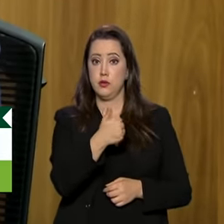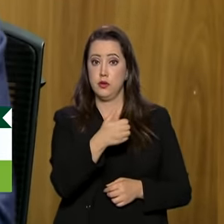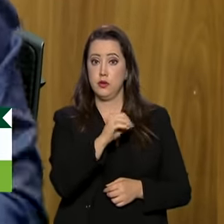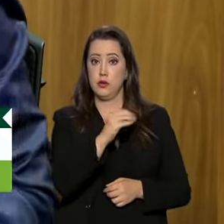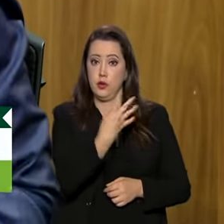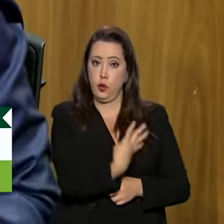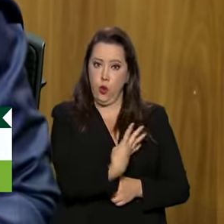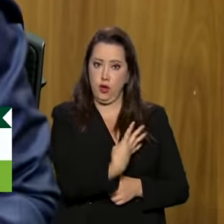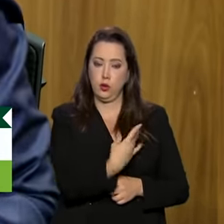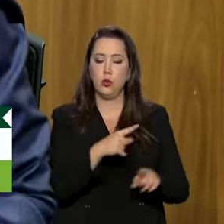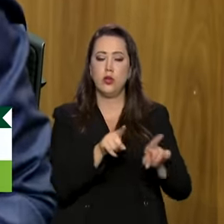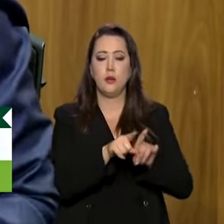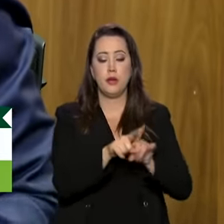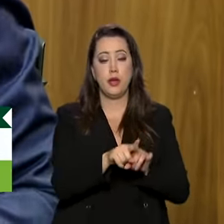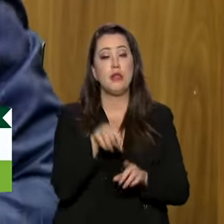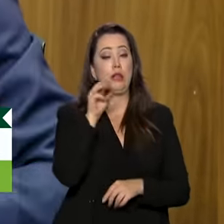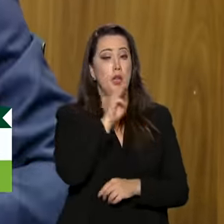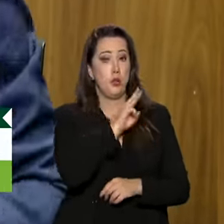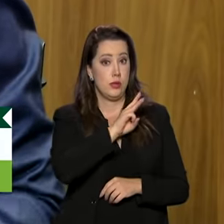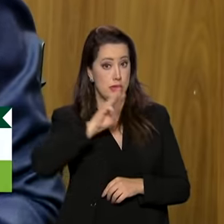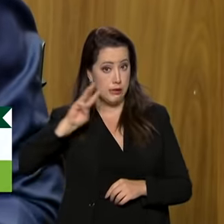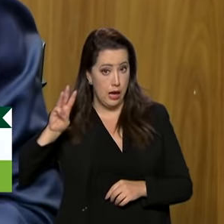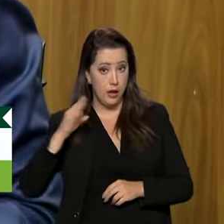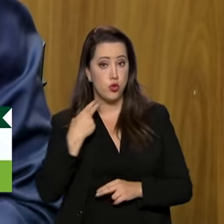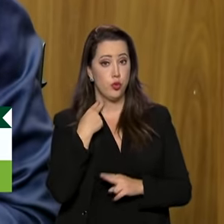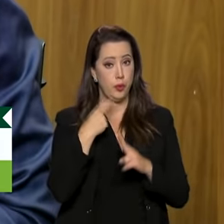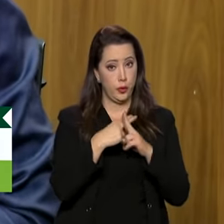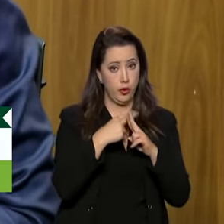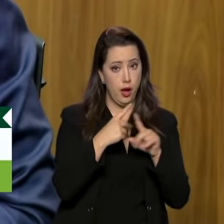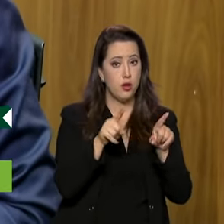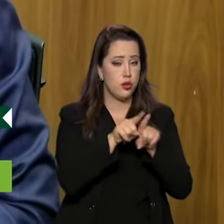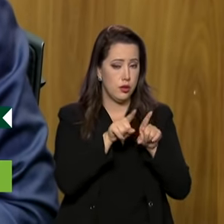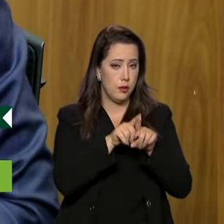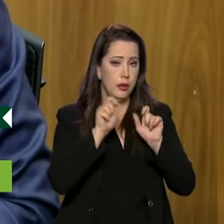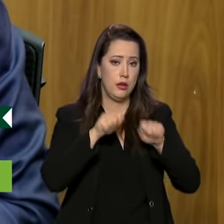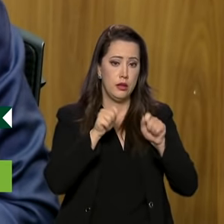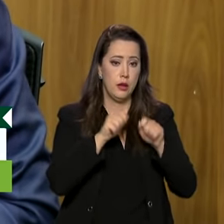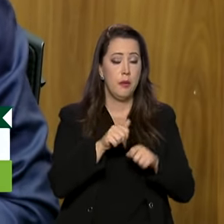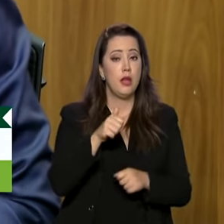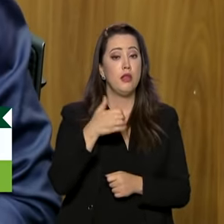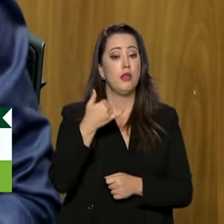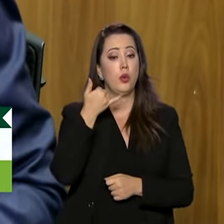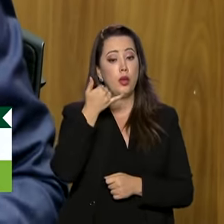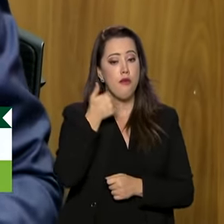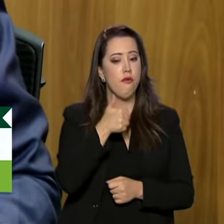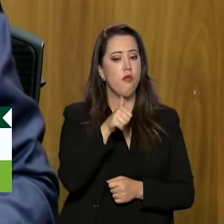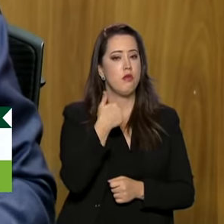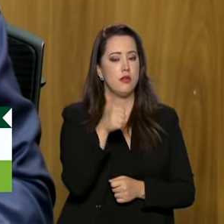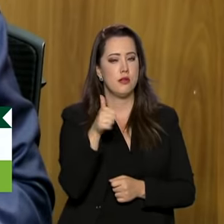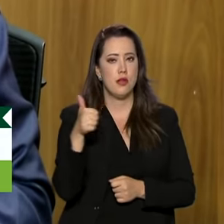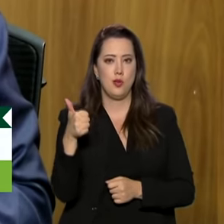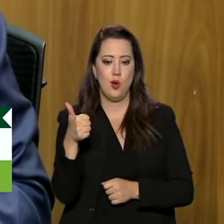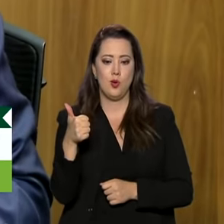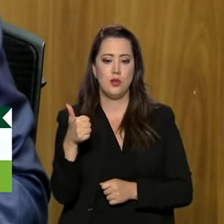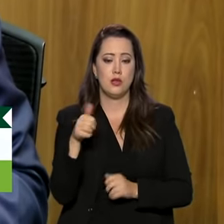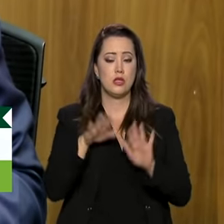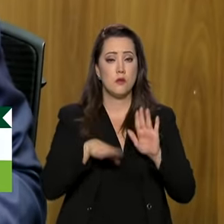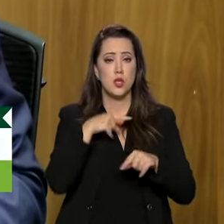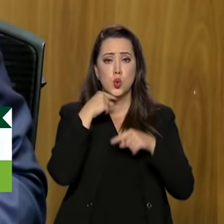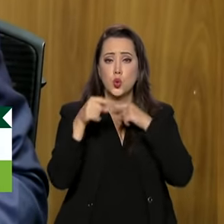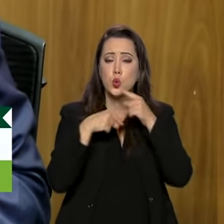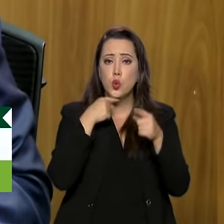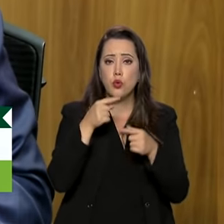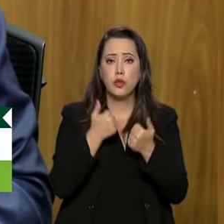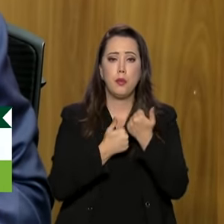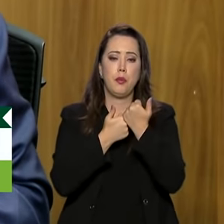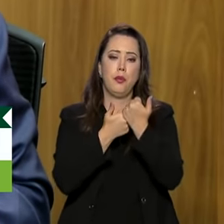004 o site da Caixa e nós temos também a central 111 E aí normalmente para as dúvidas